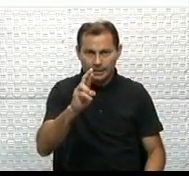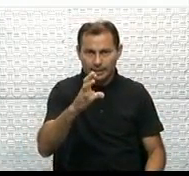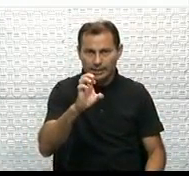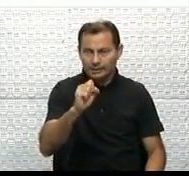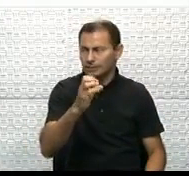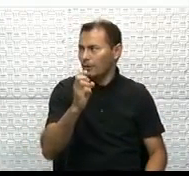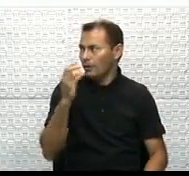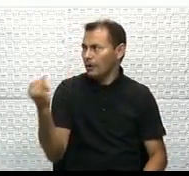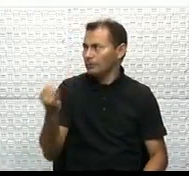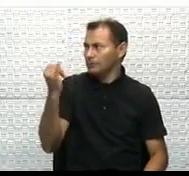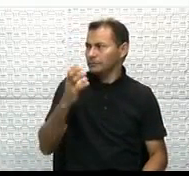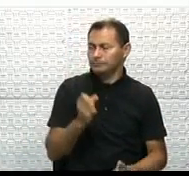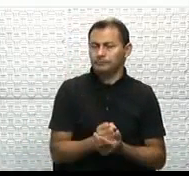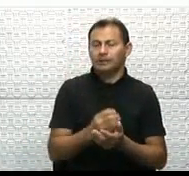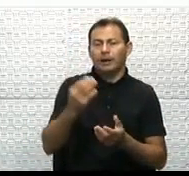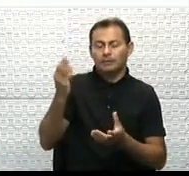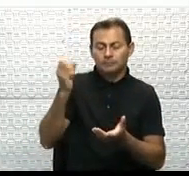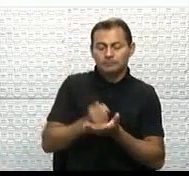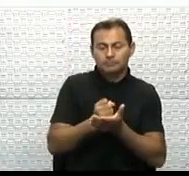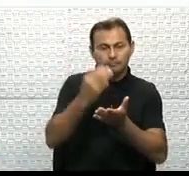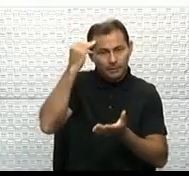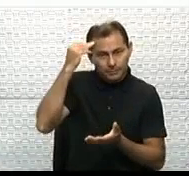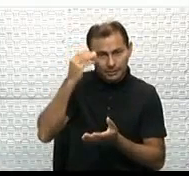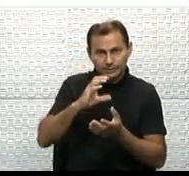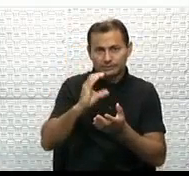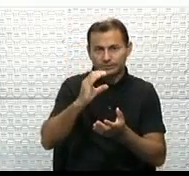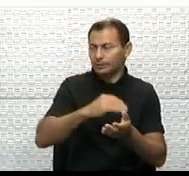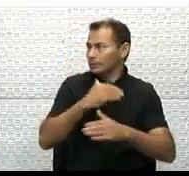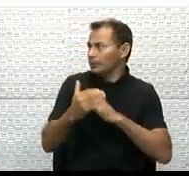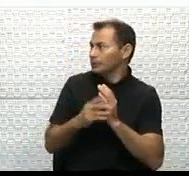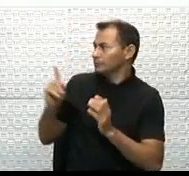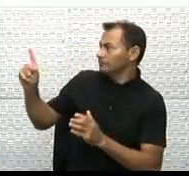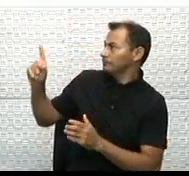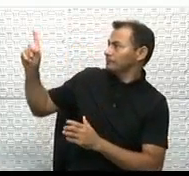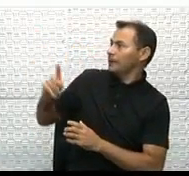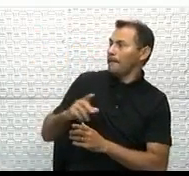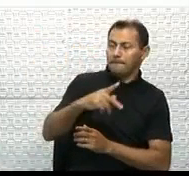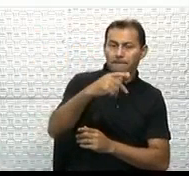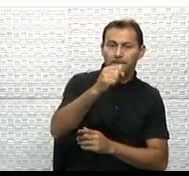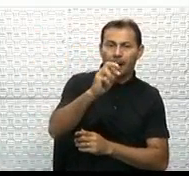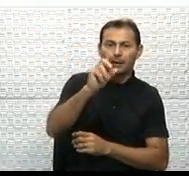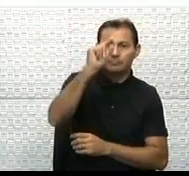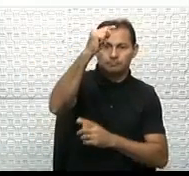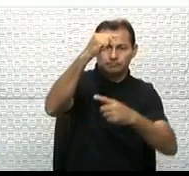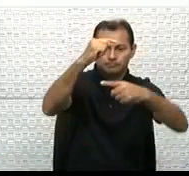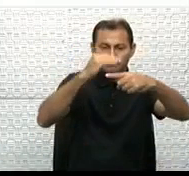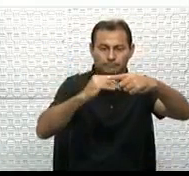Então, é importante que você registre na memória da calculadora científica todos esses pares ordenados.